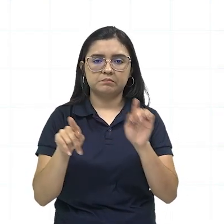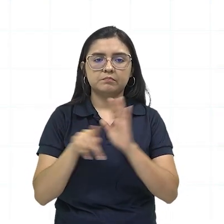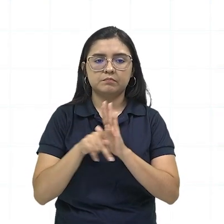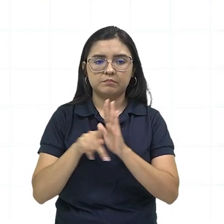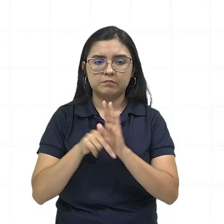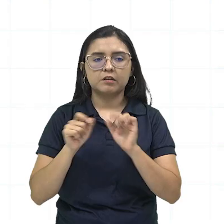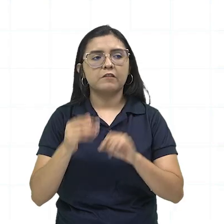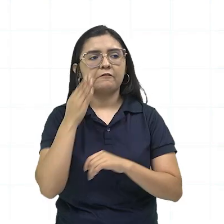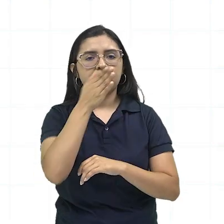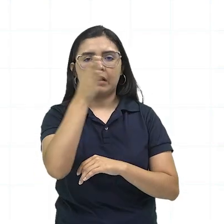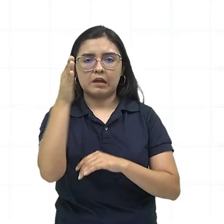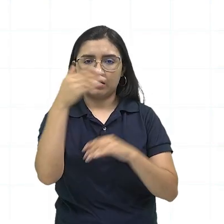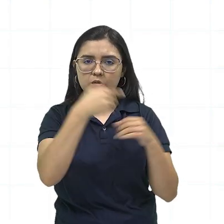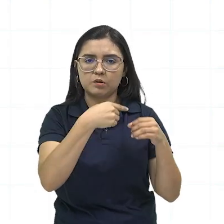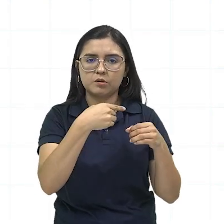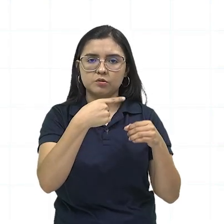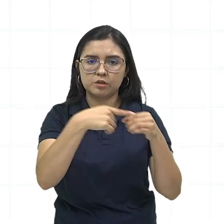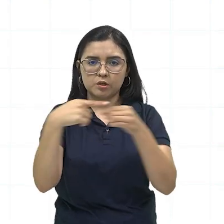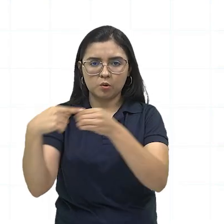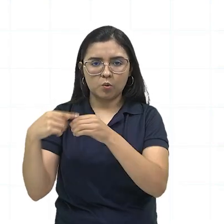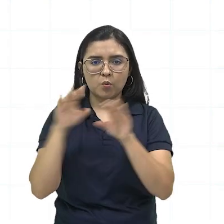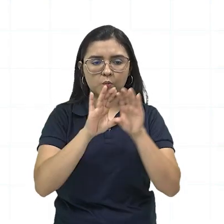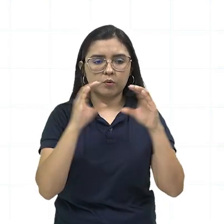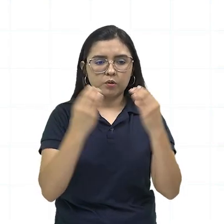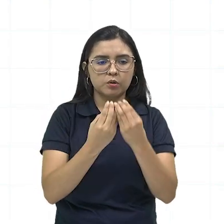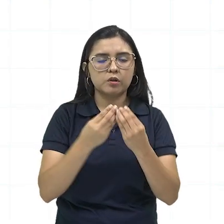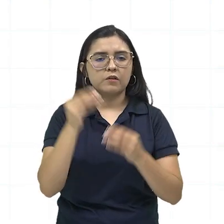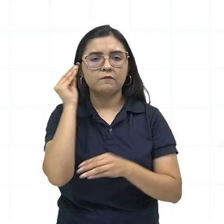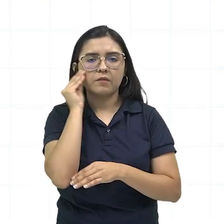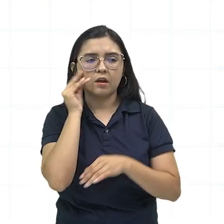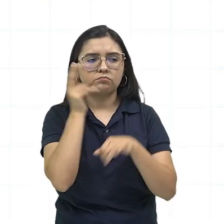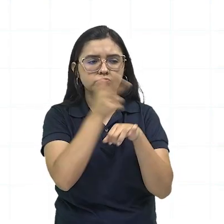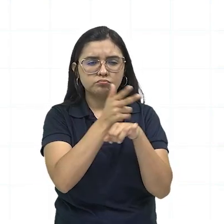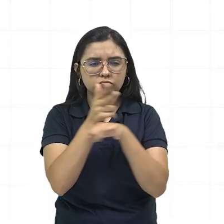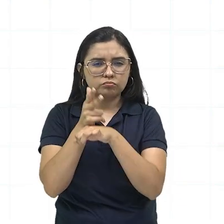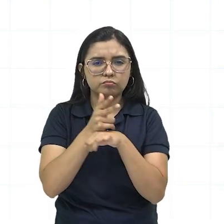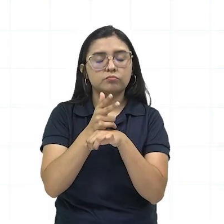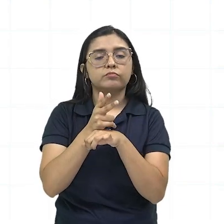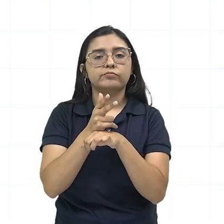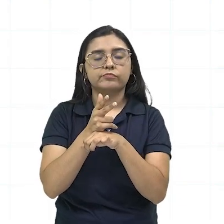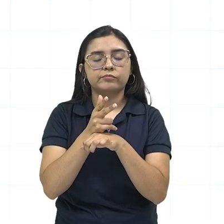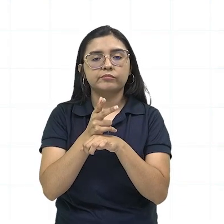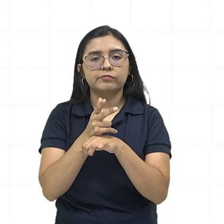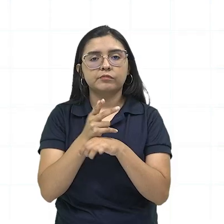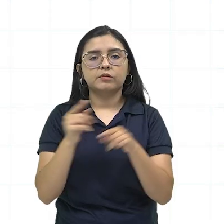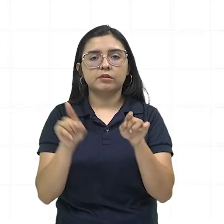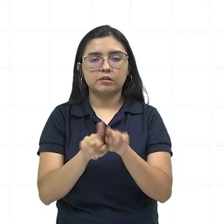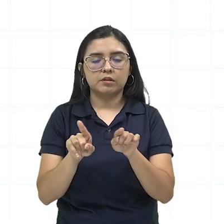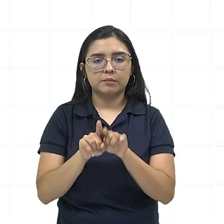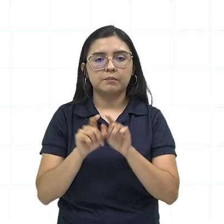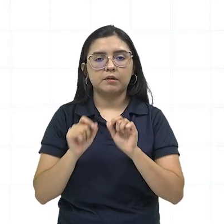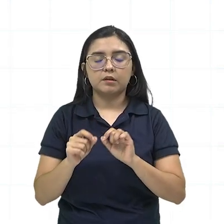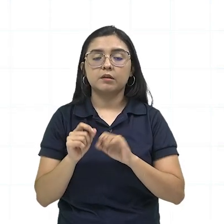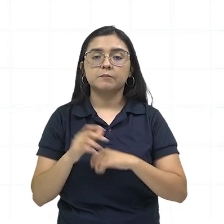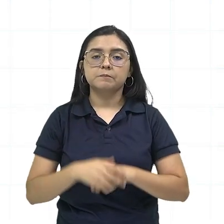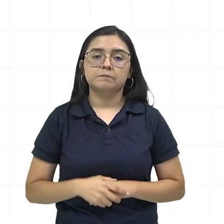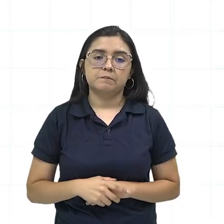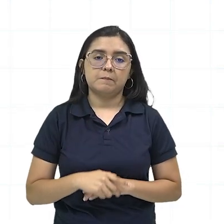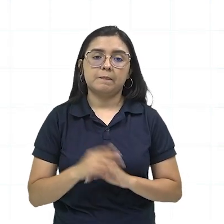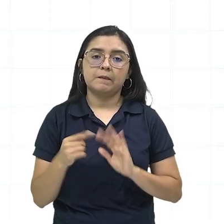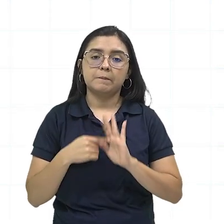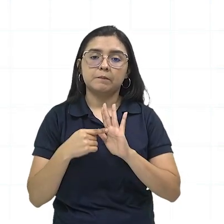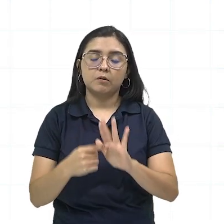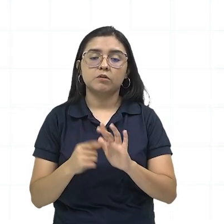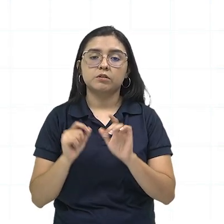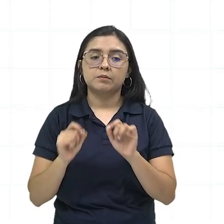vão em comunidades, que observam, que gravam, trazem imagens muito importantes para você compreender,